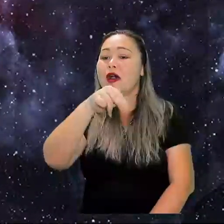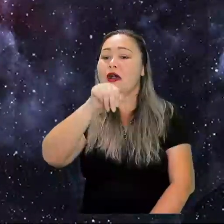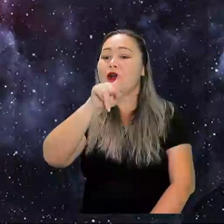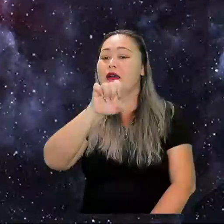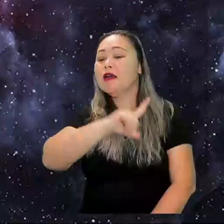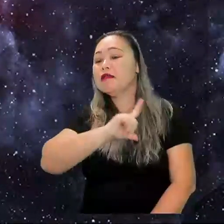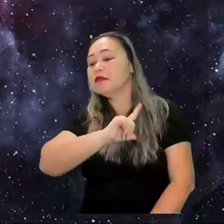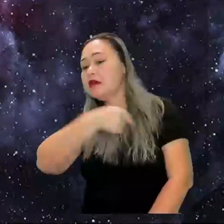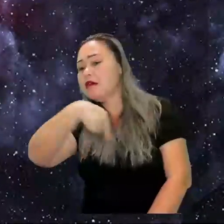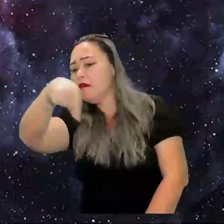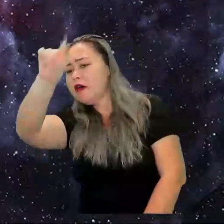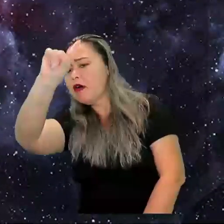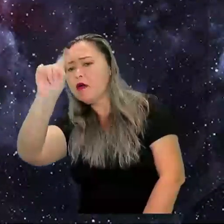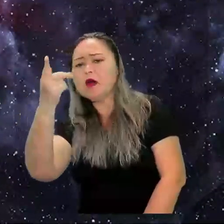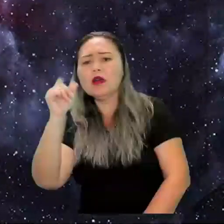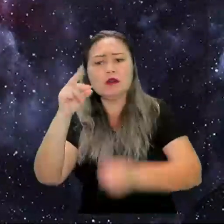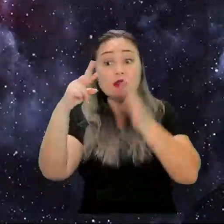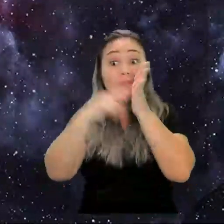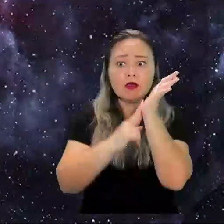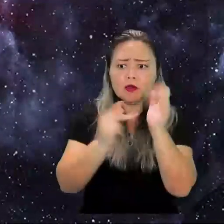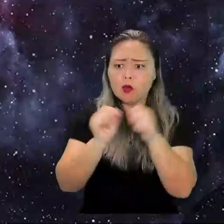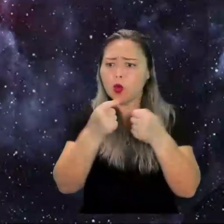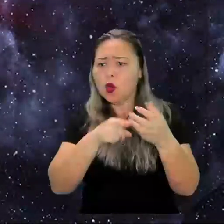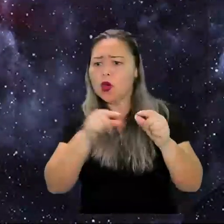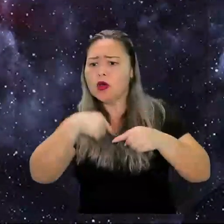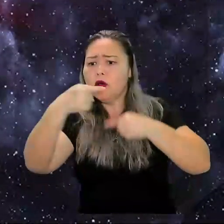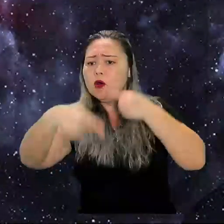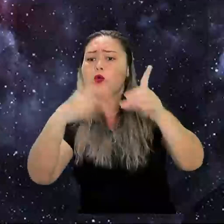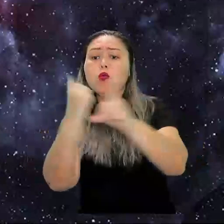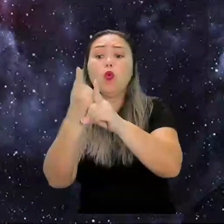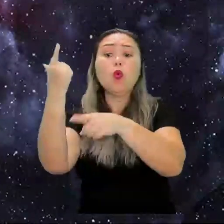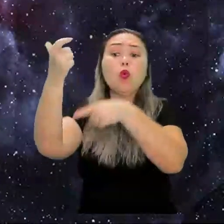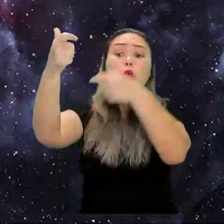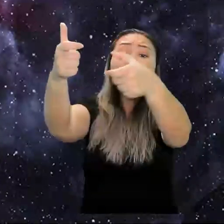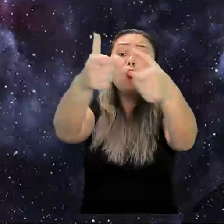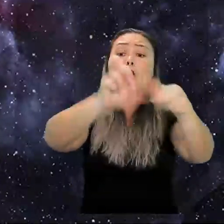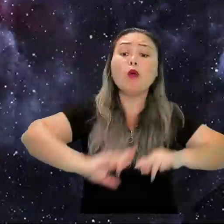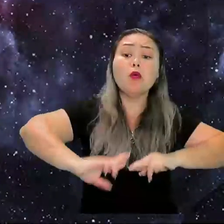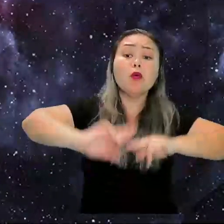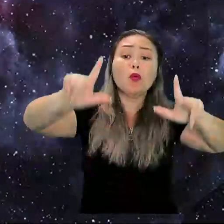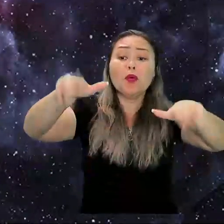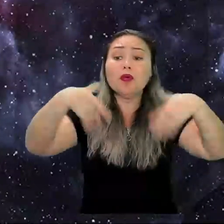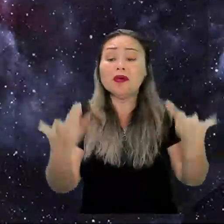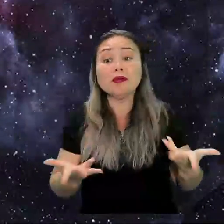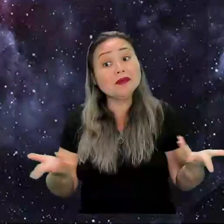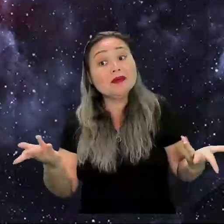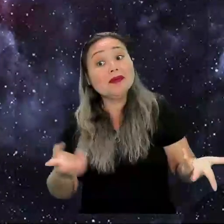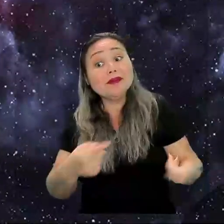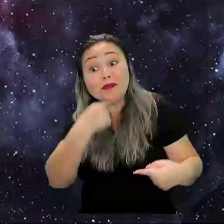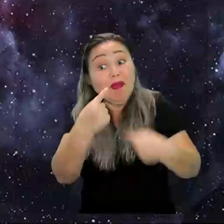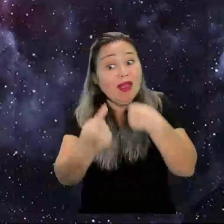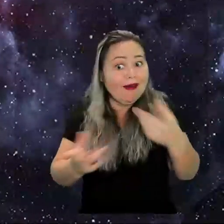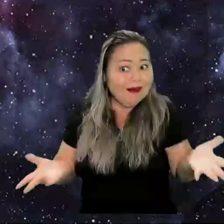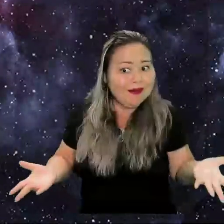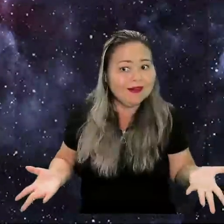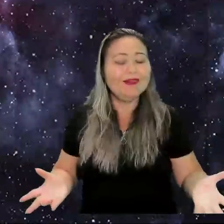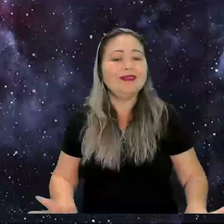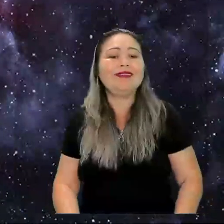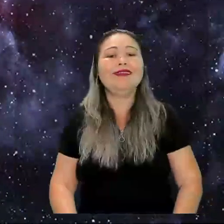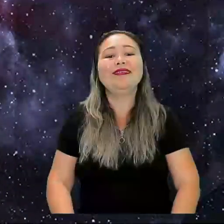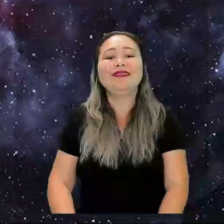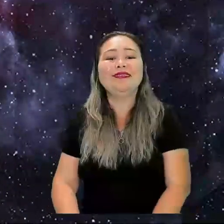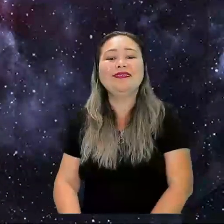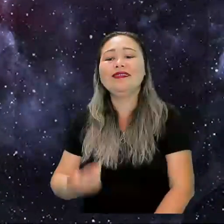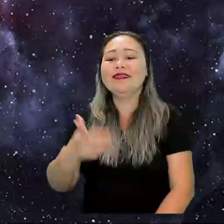saiu, não sei o quê. Já quer fazer regra de 3, saber quando que ele vai descobrir outro lugar diferente. Não, olha aí não dá, né? Vamos a mais